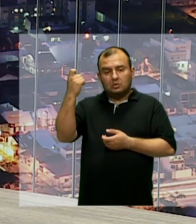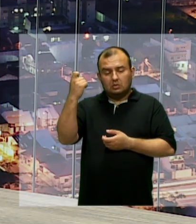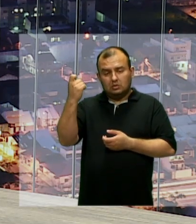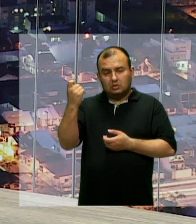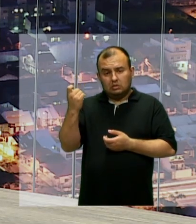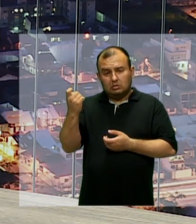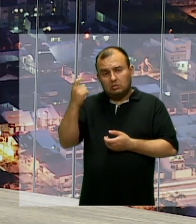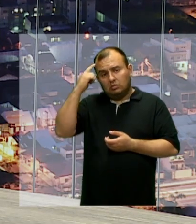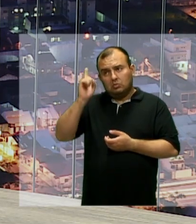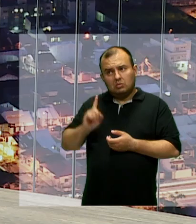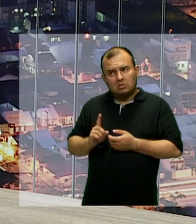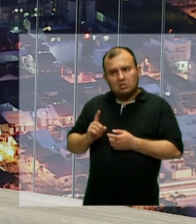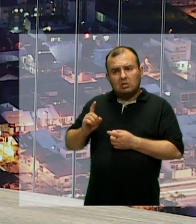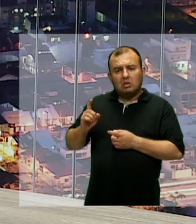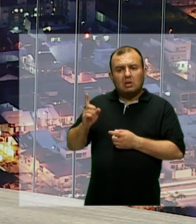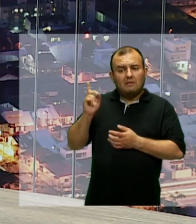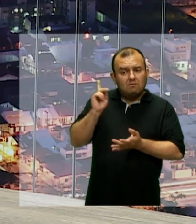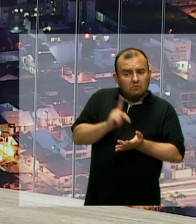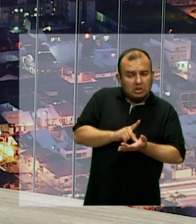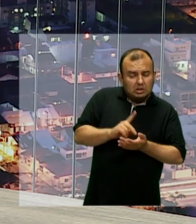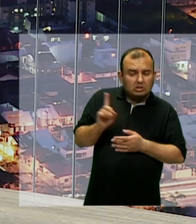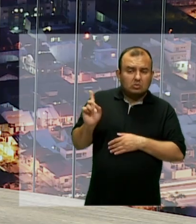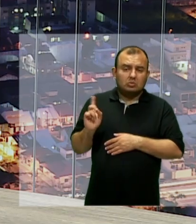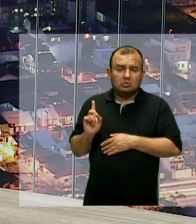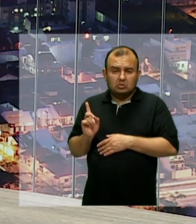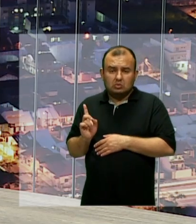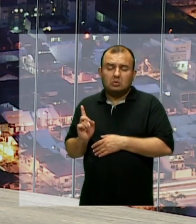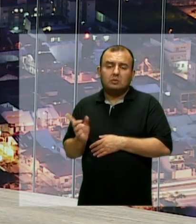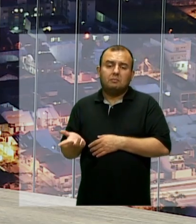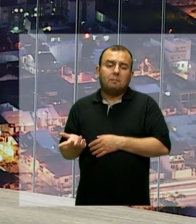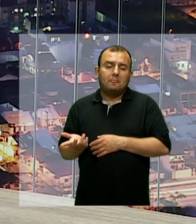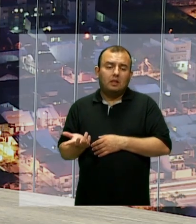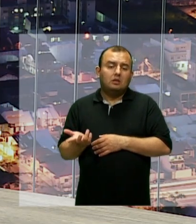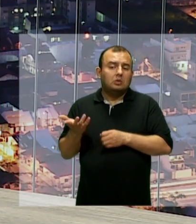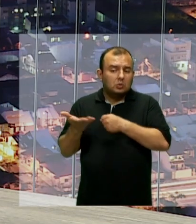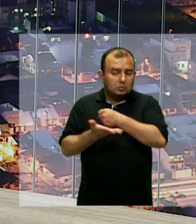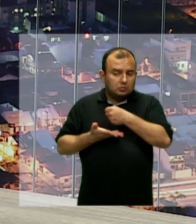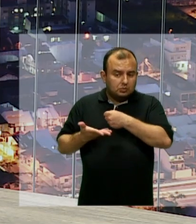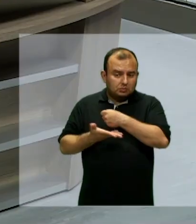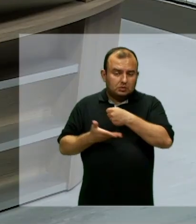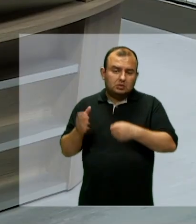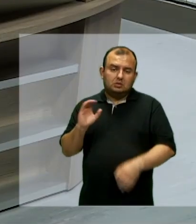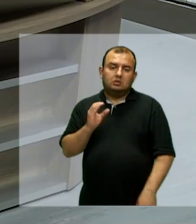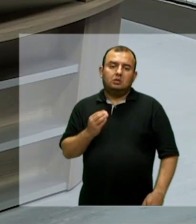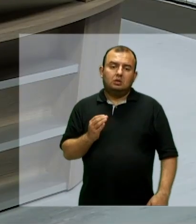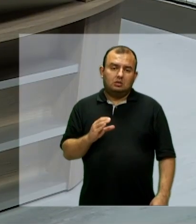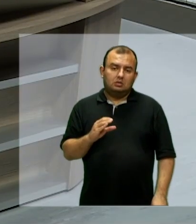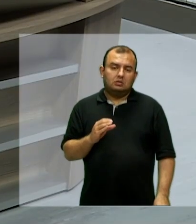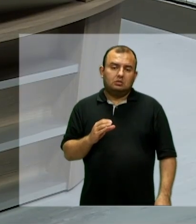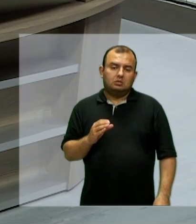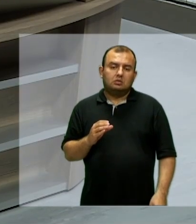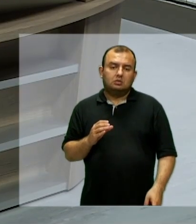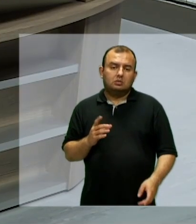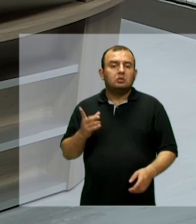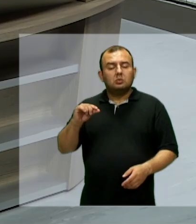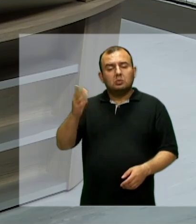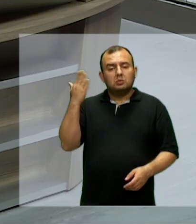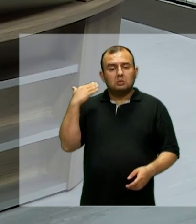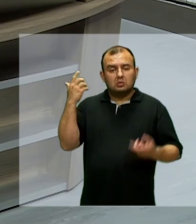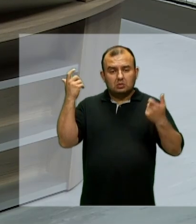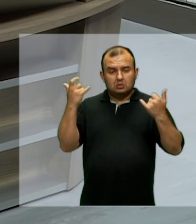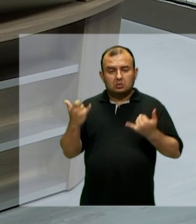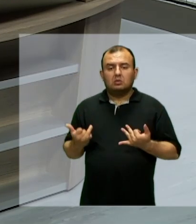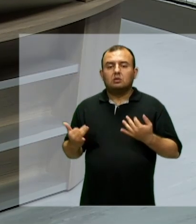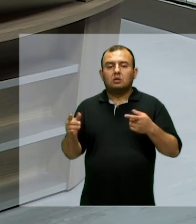não sei se é mito ou se isso realmente tem uma fundamentação científica, né? Até bem pouco tempo se